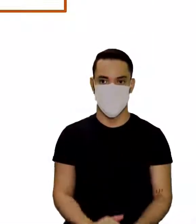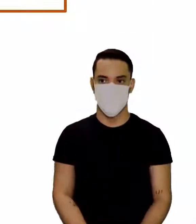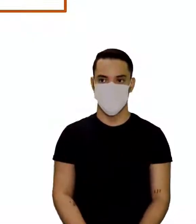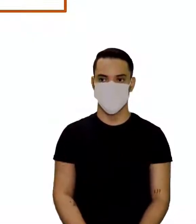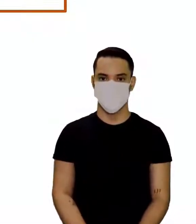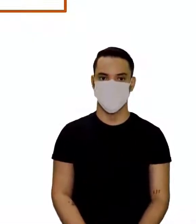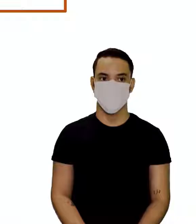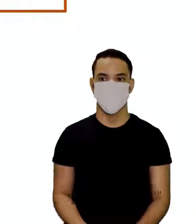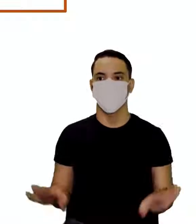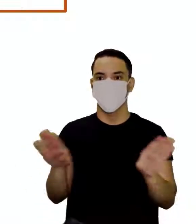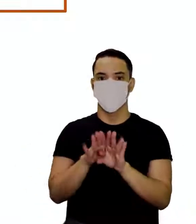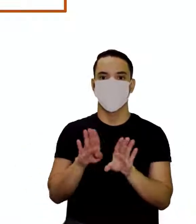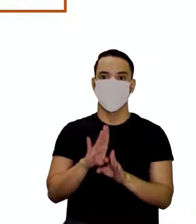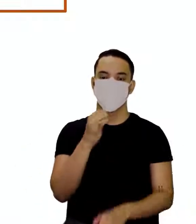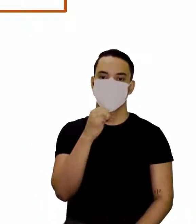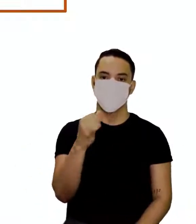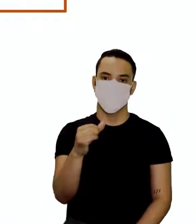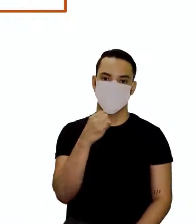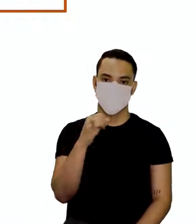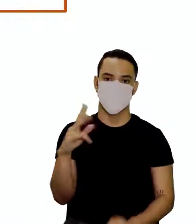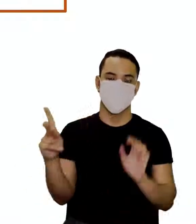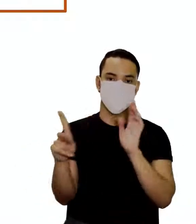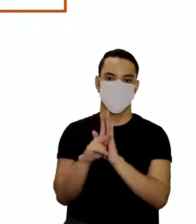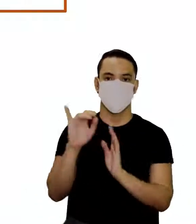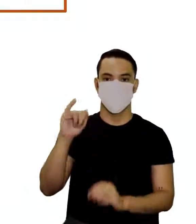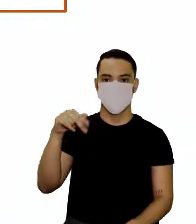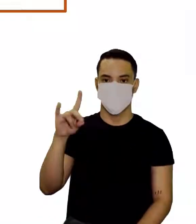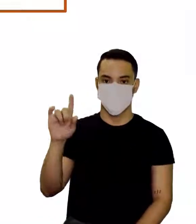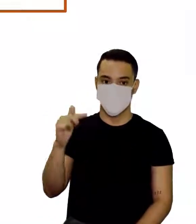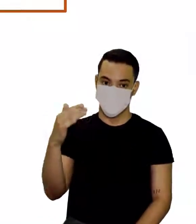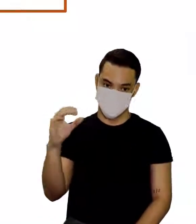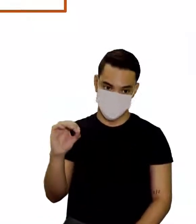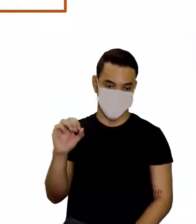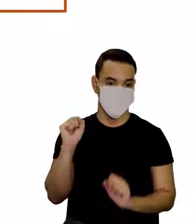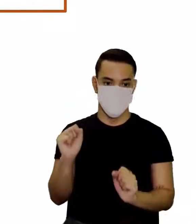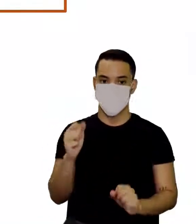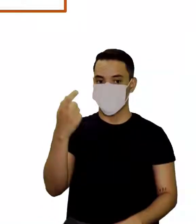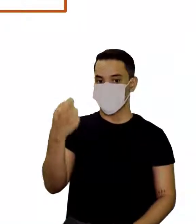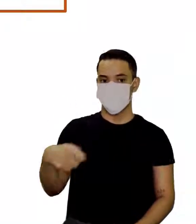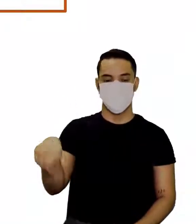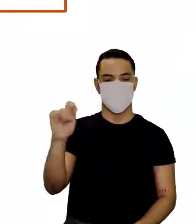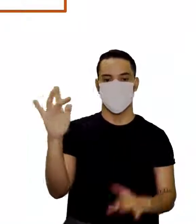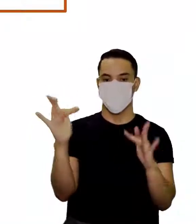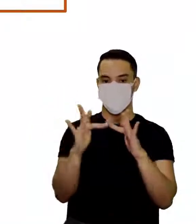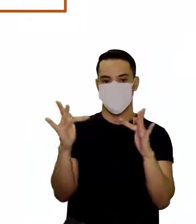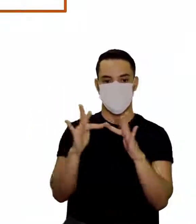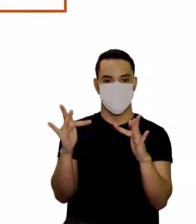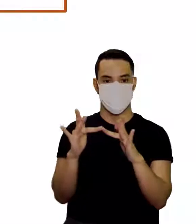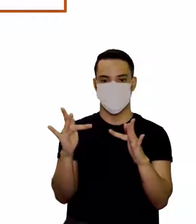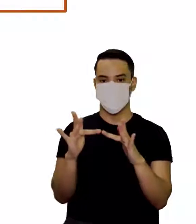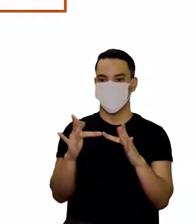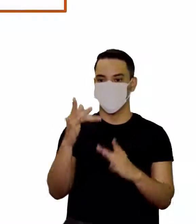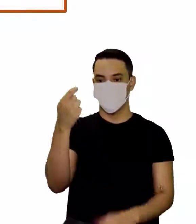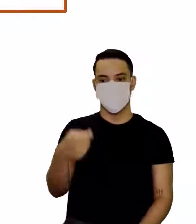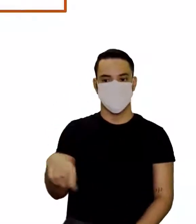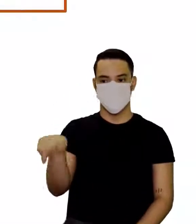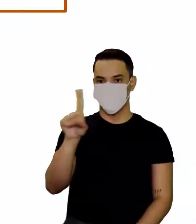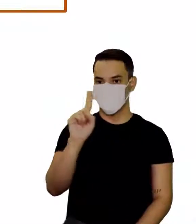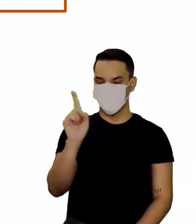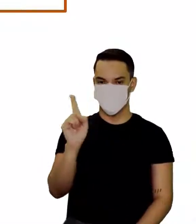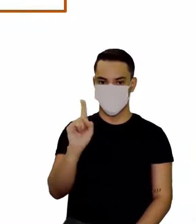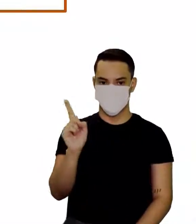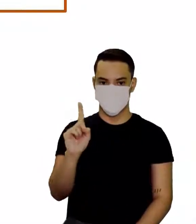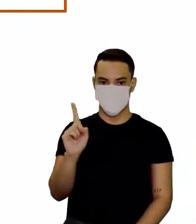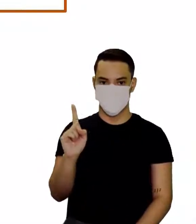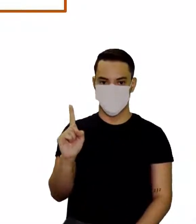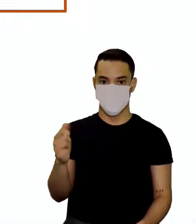a eletrização por indução. O que é eletrização por indução? Pode ocorrer sem contato. Ela necessariamente não precisa tocar.